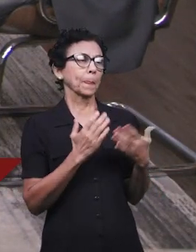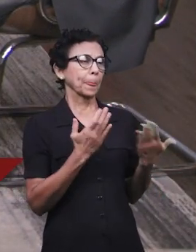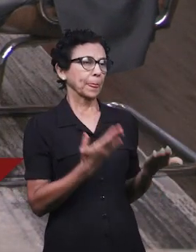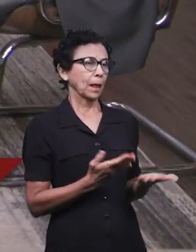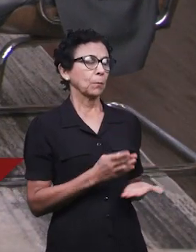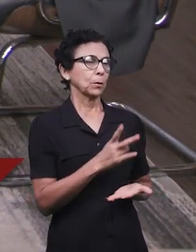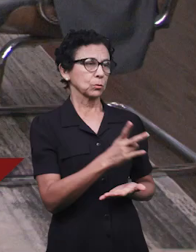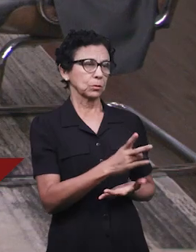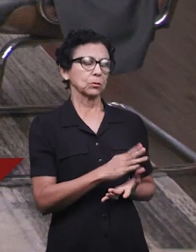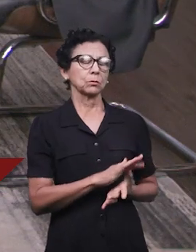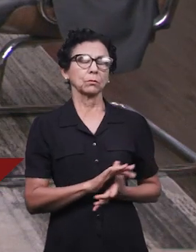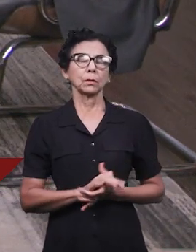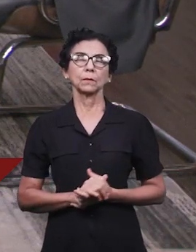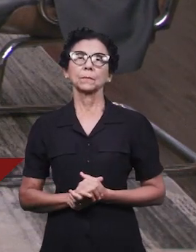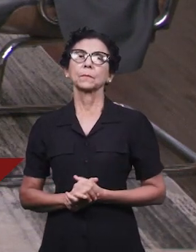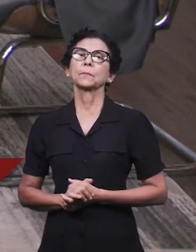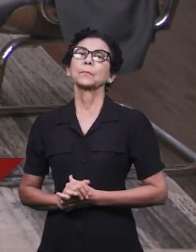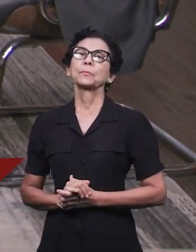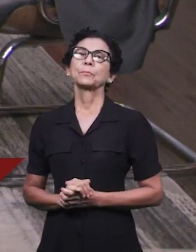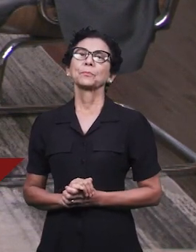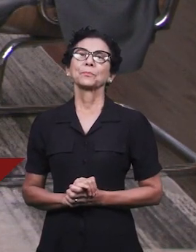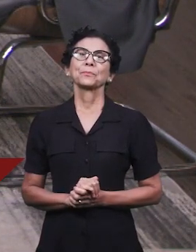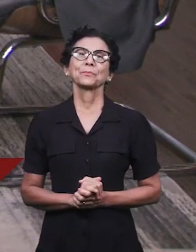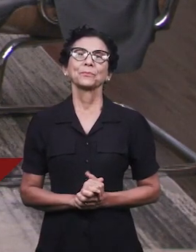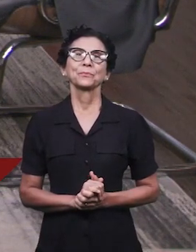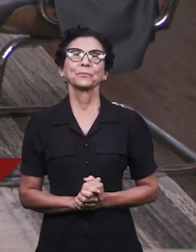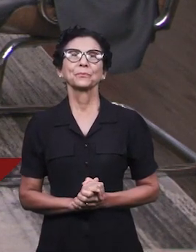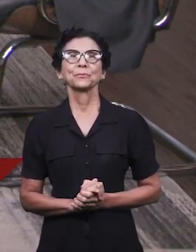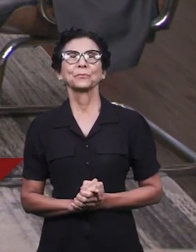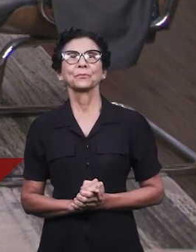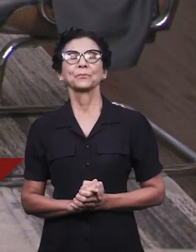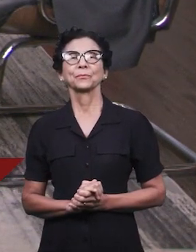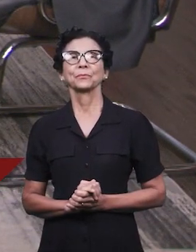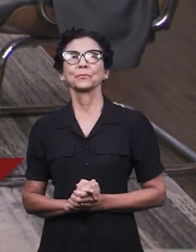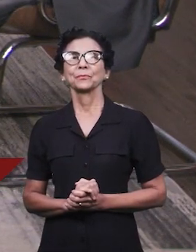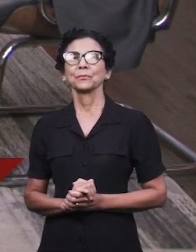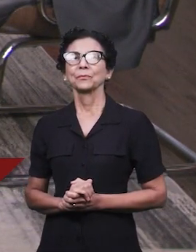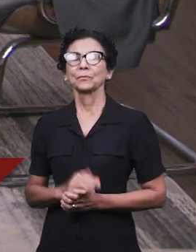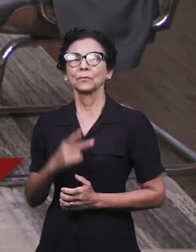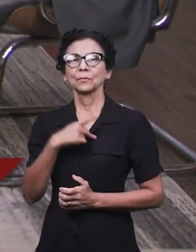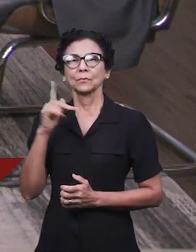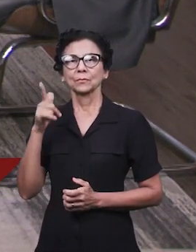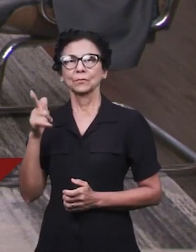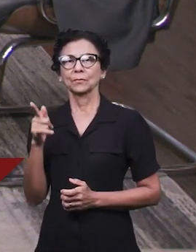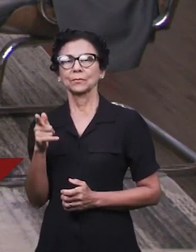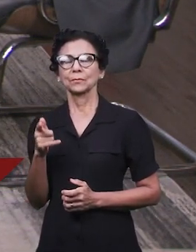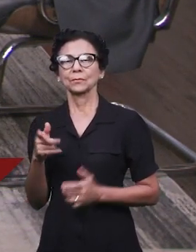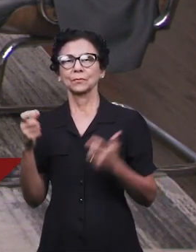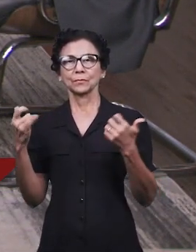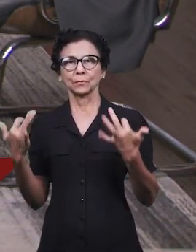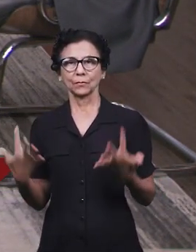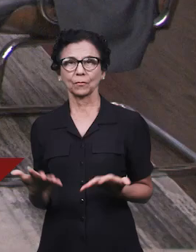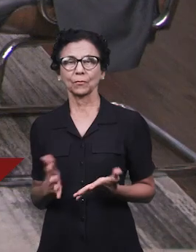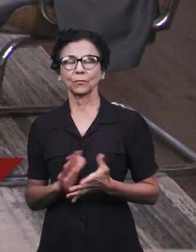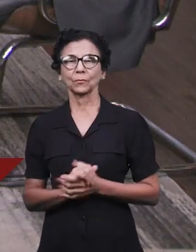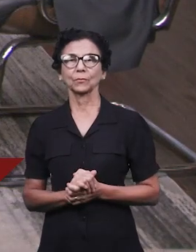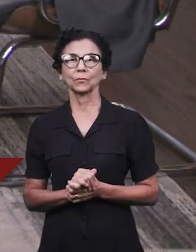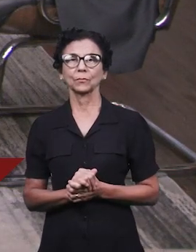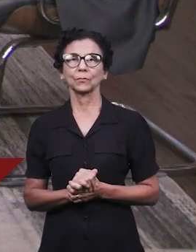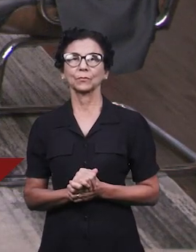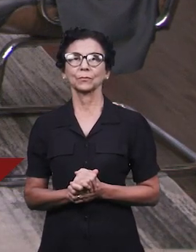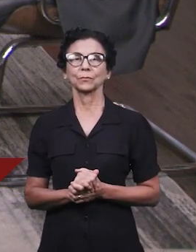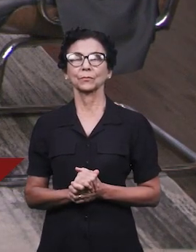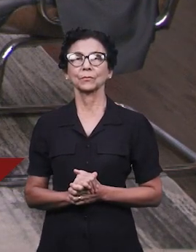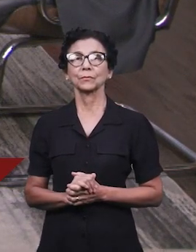aí, pronto. O pastor Gildeuti falou aqui sobre essa relação da igreja e de alcançar a revelação e de repercutir essa revelação.